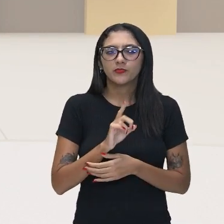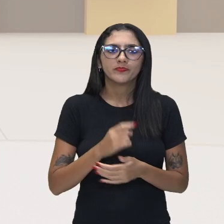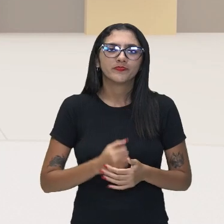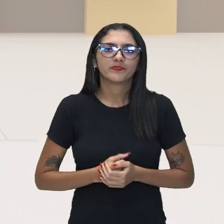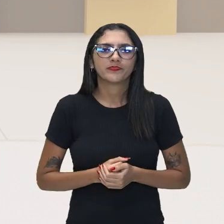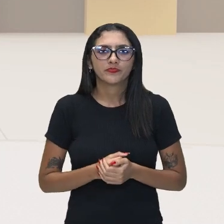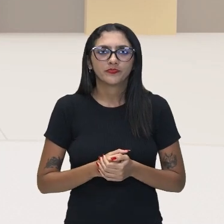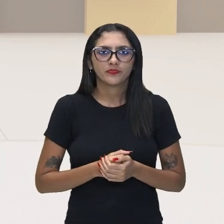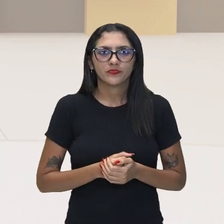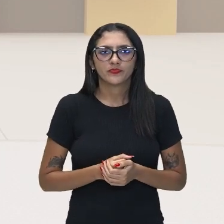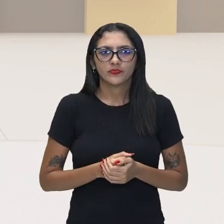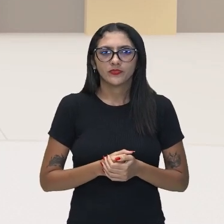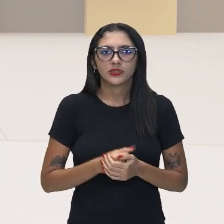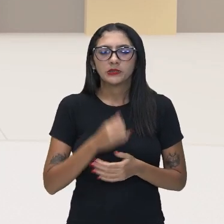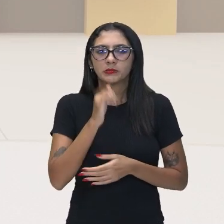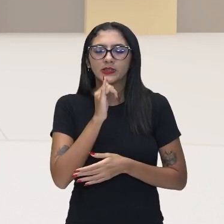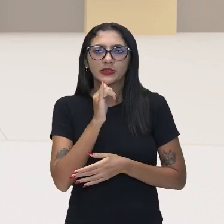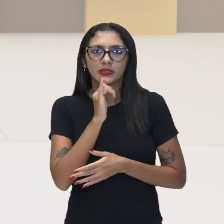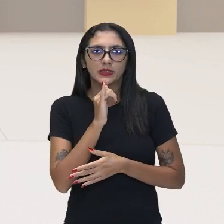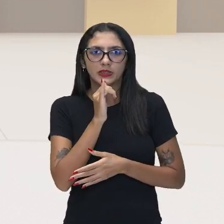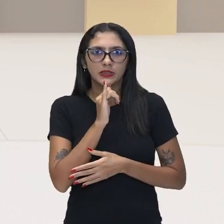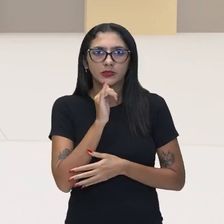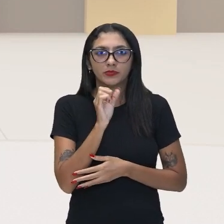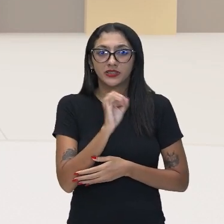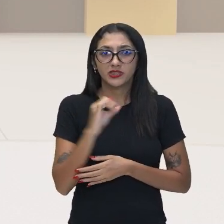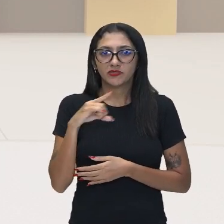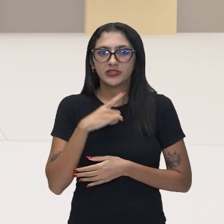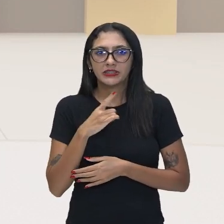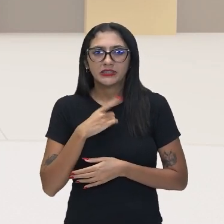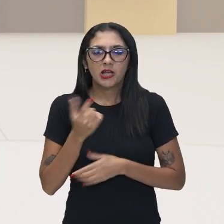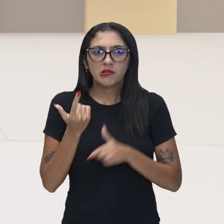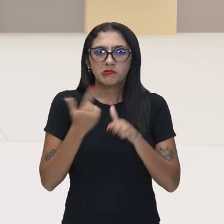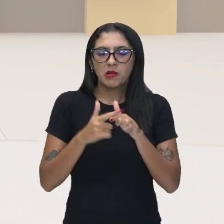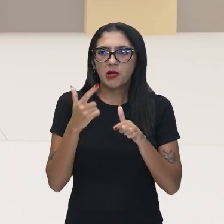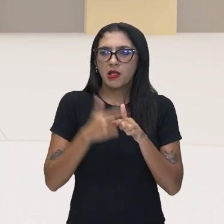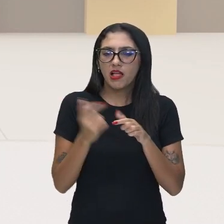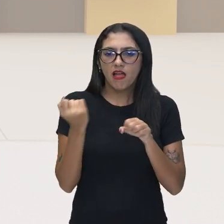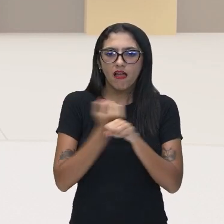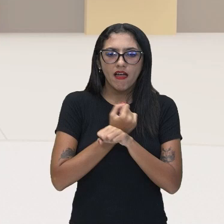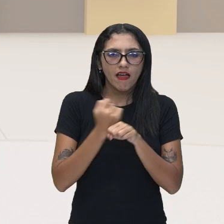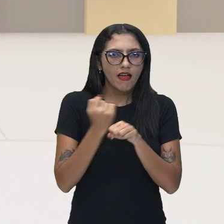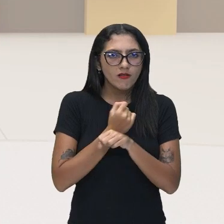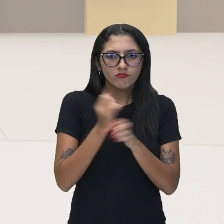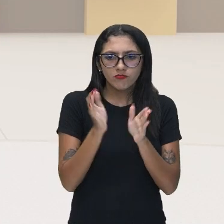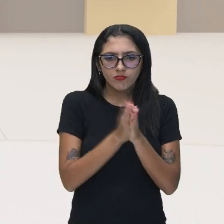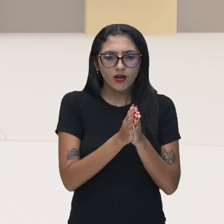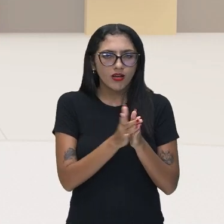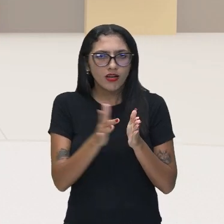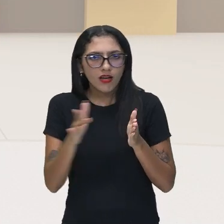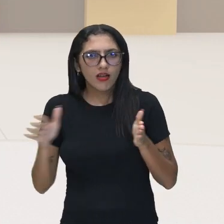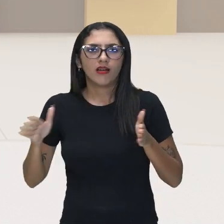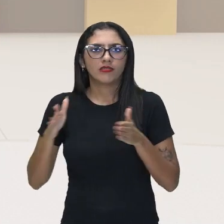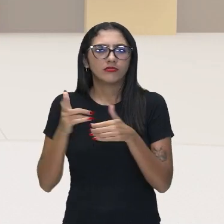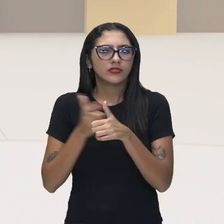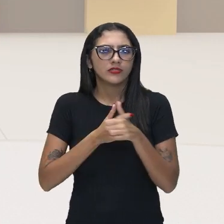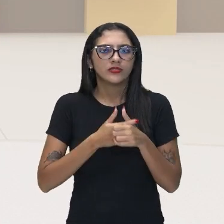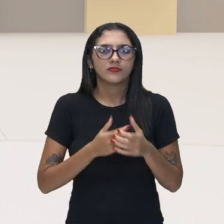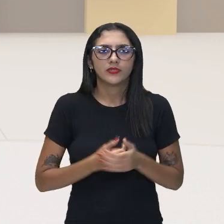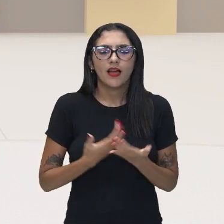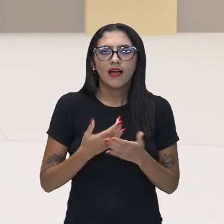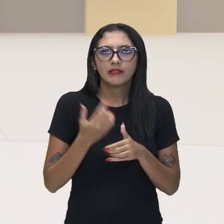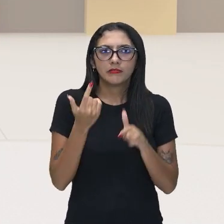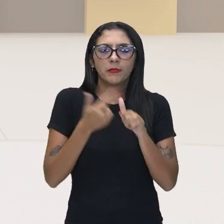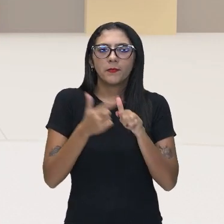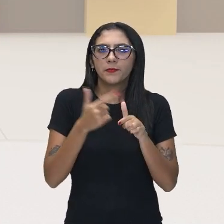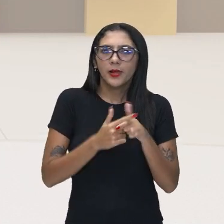quando você consegue comprometer, né, a sua renda por muito tempo, né? Eu tive aqui um imprevisto,